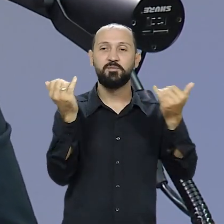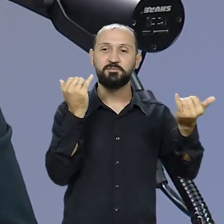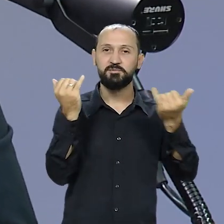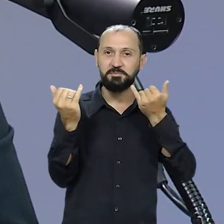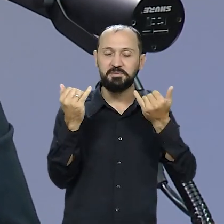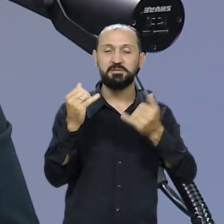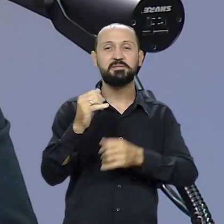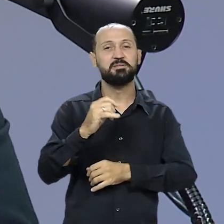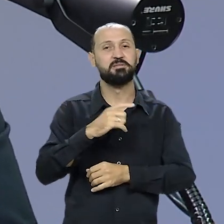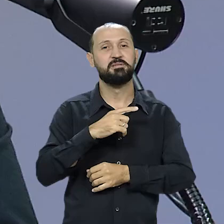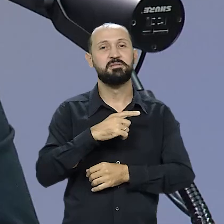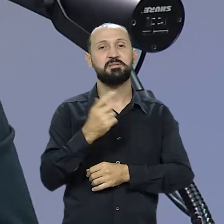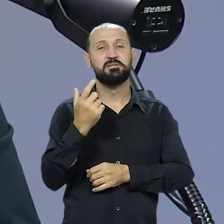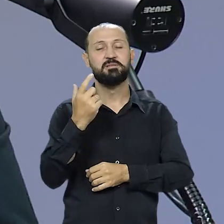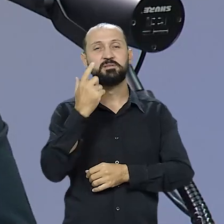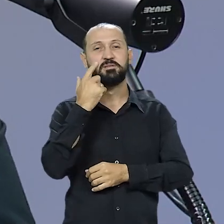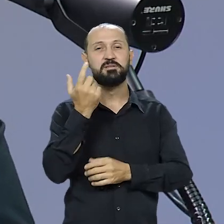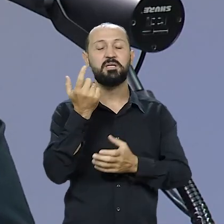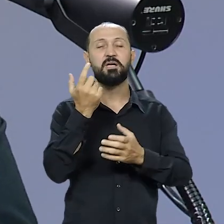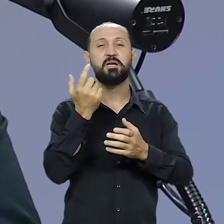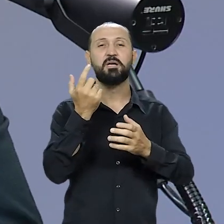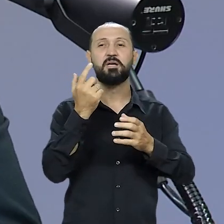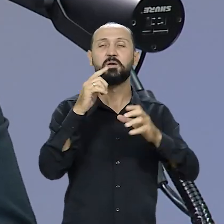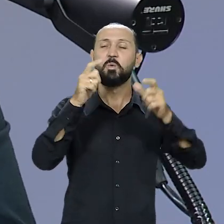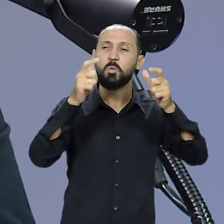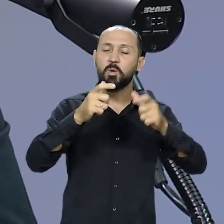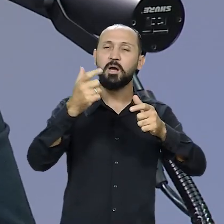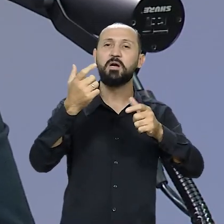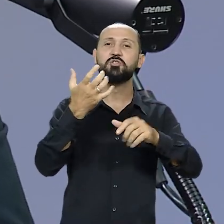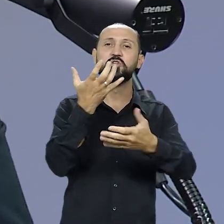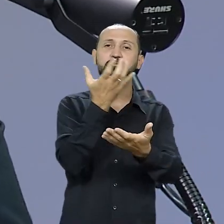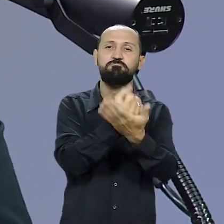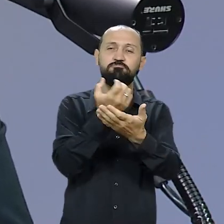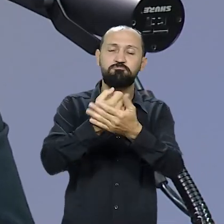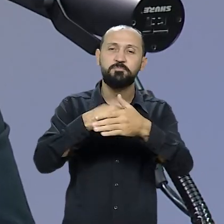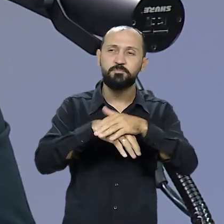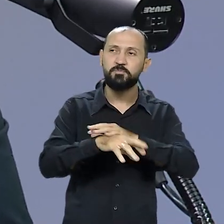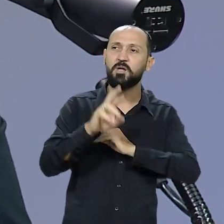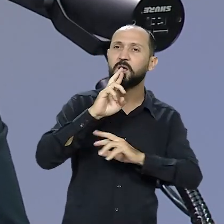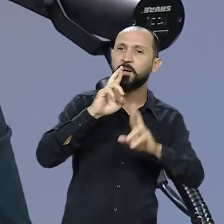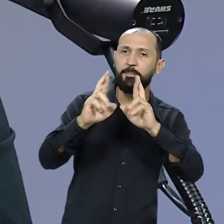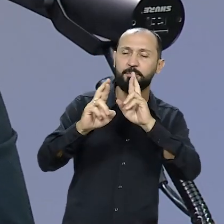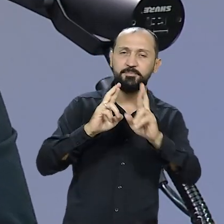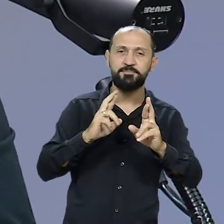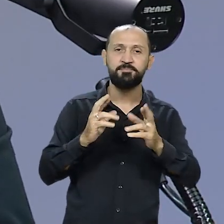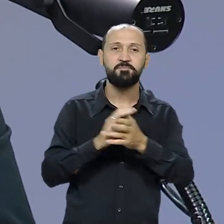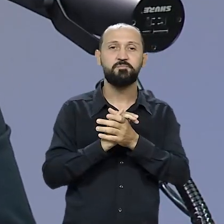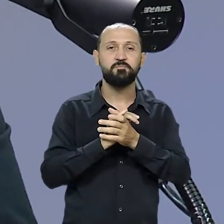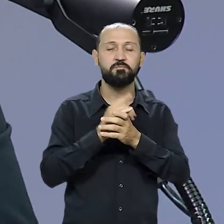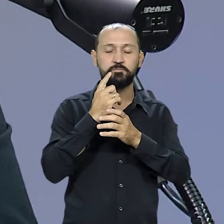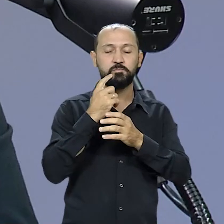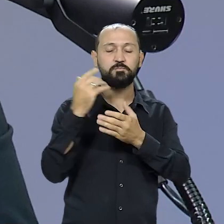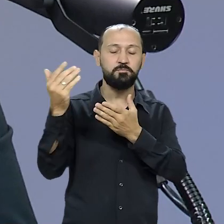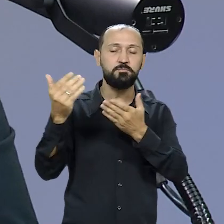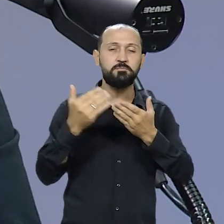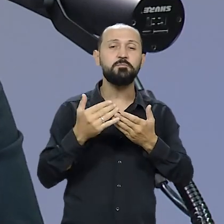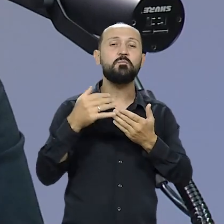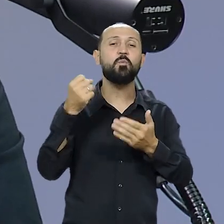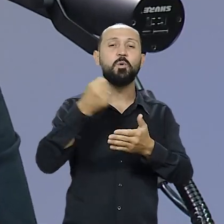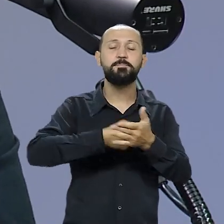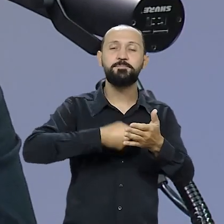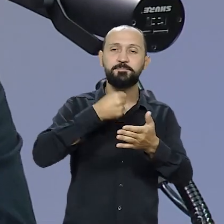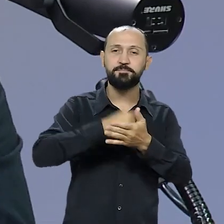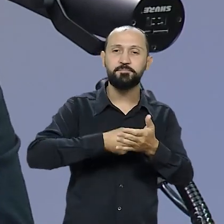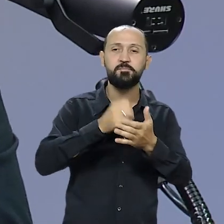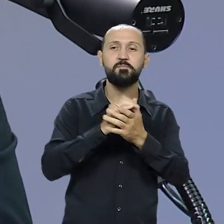também temos nossos bancos de dados, poder responder, encaminhar e acolher